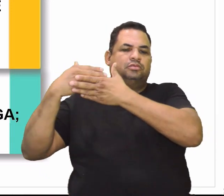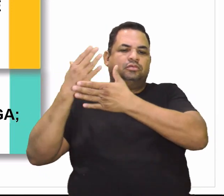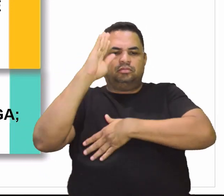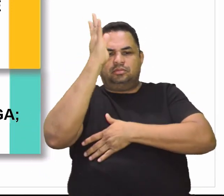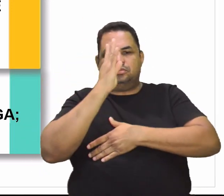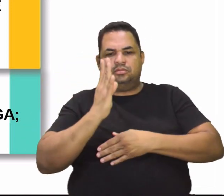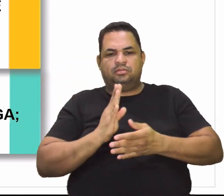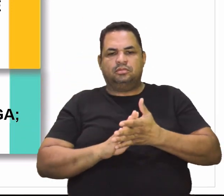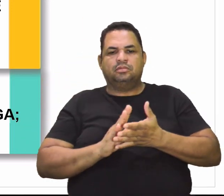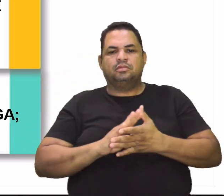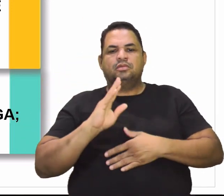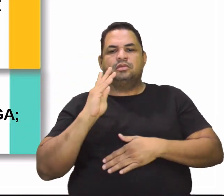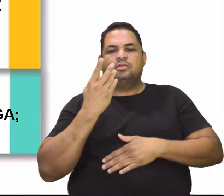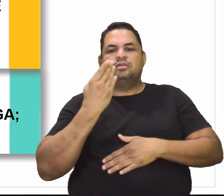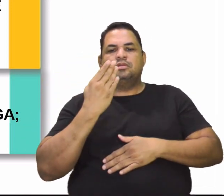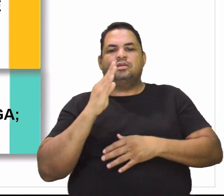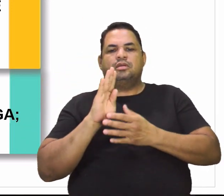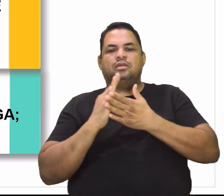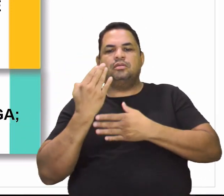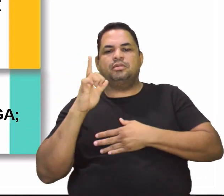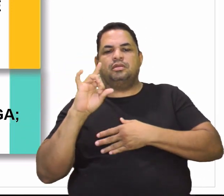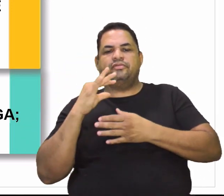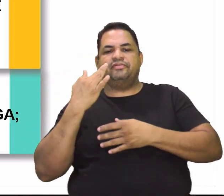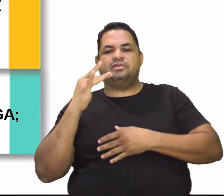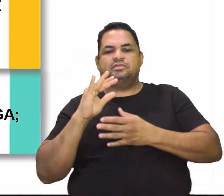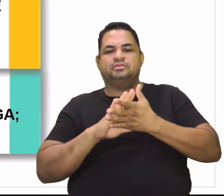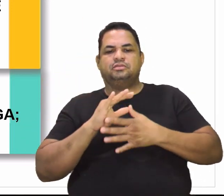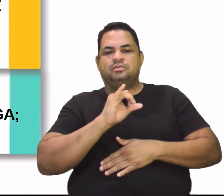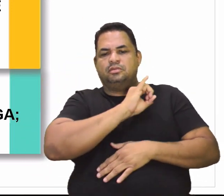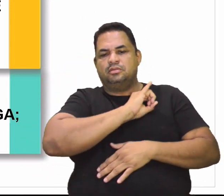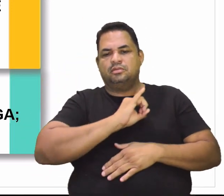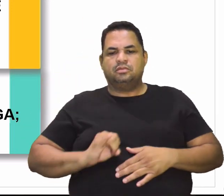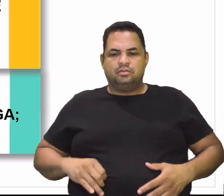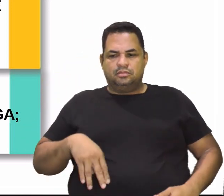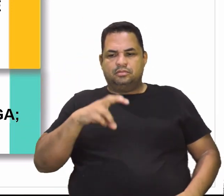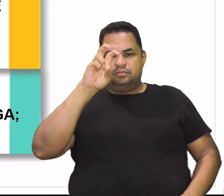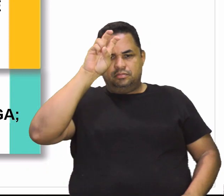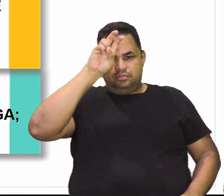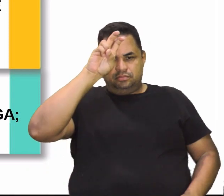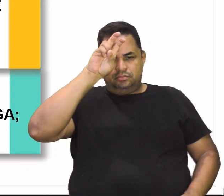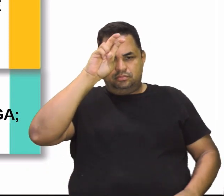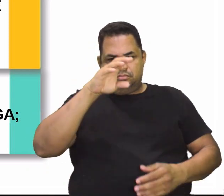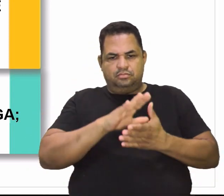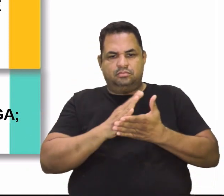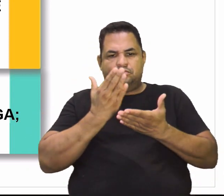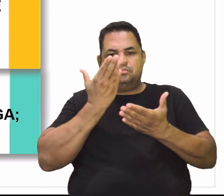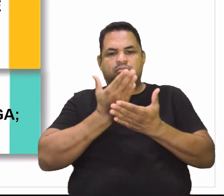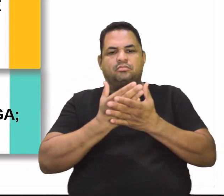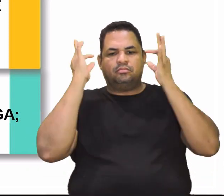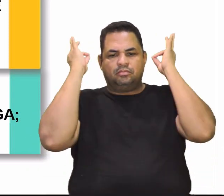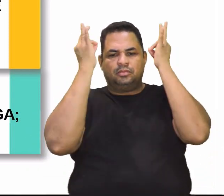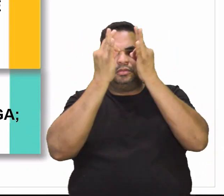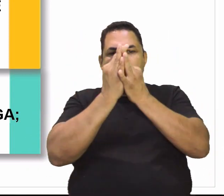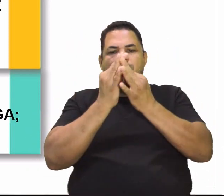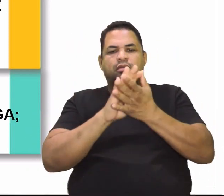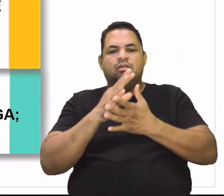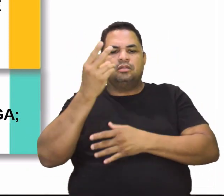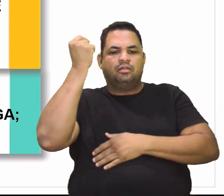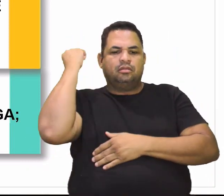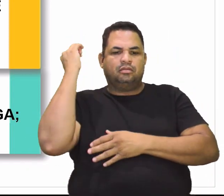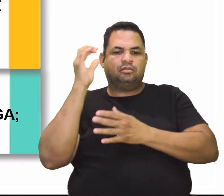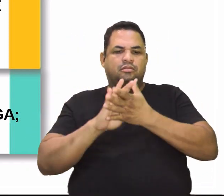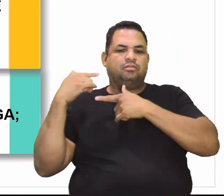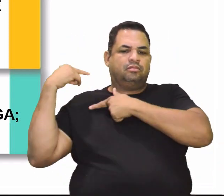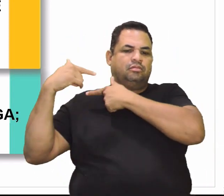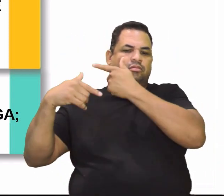Aula 6, os hebreus, fenícios e persas. Aula 7, o Império Egípcio. Aula 8, a Grécia Antiga. Aula 9,